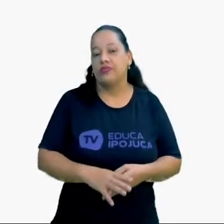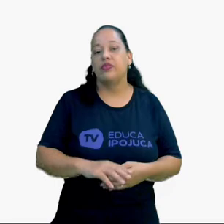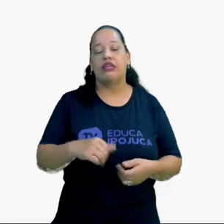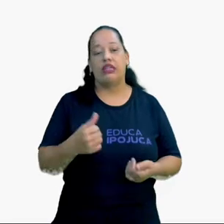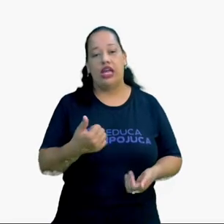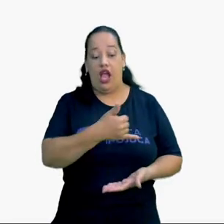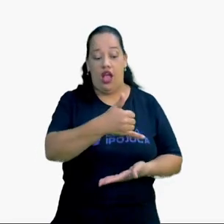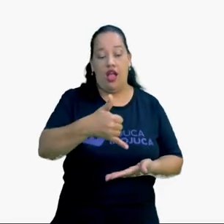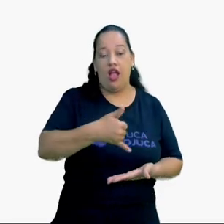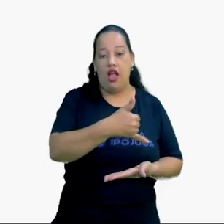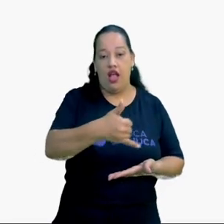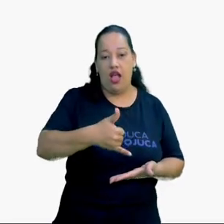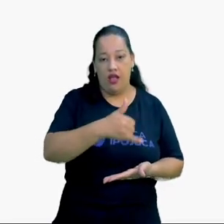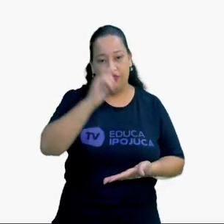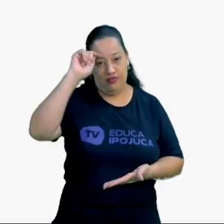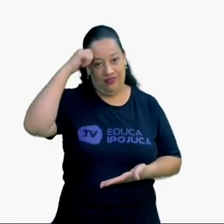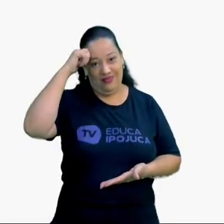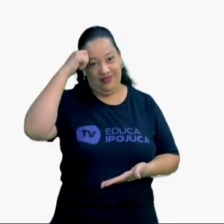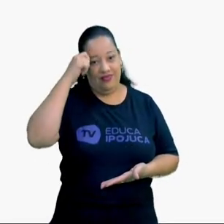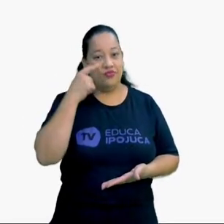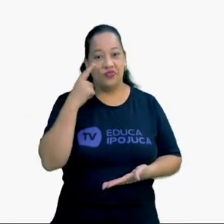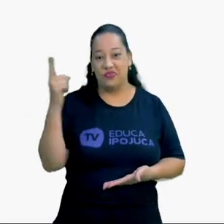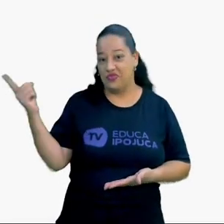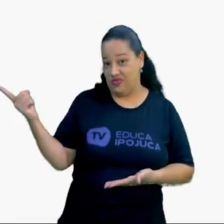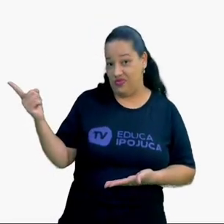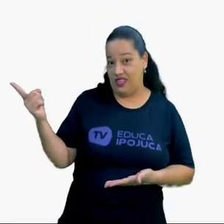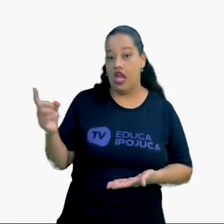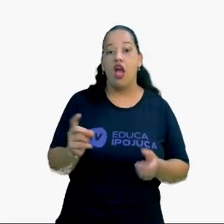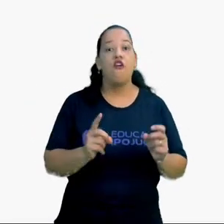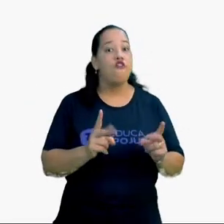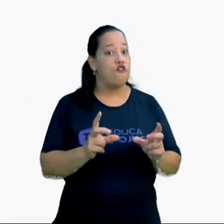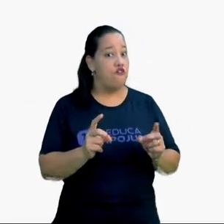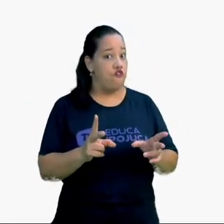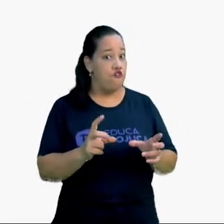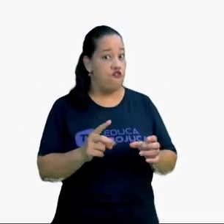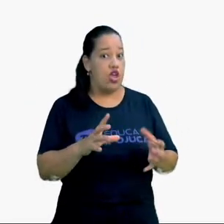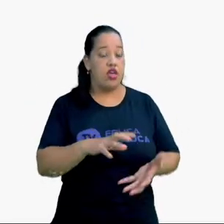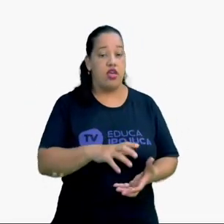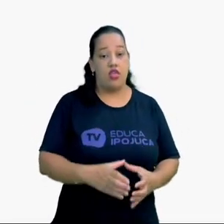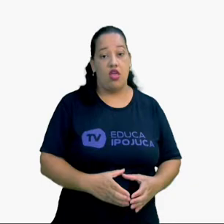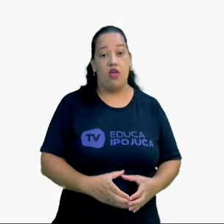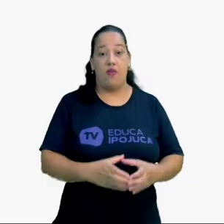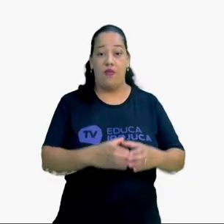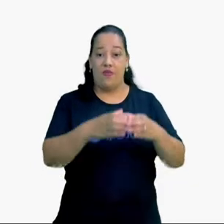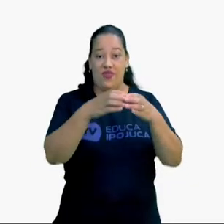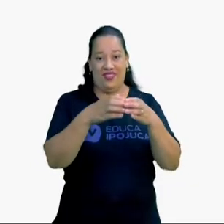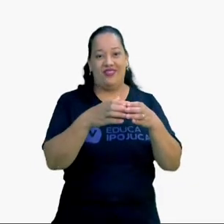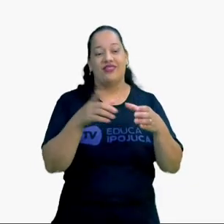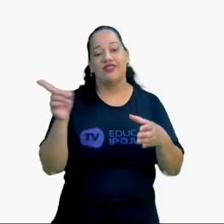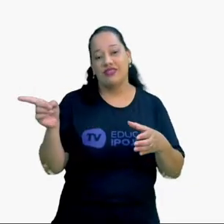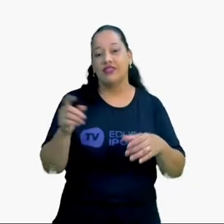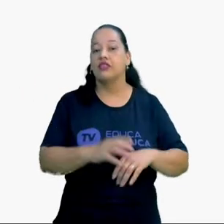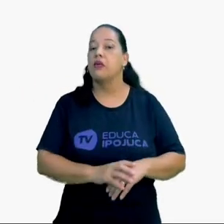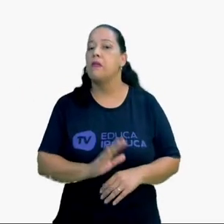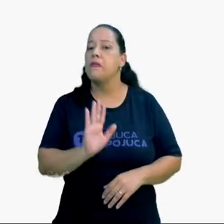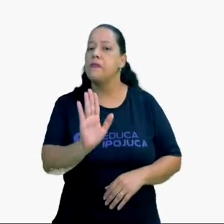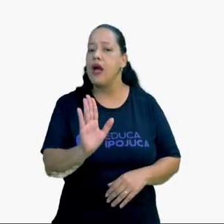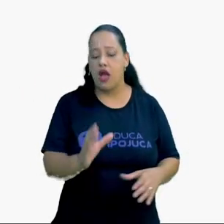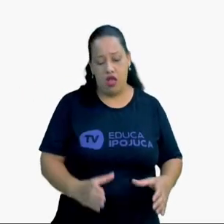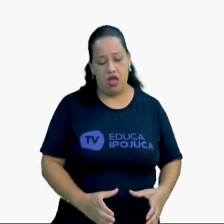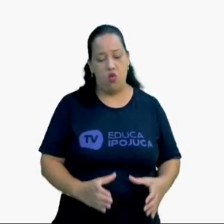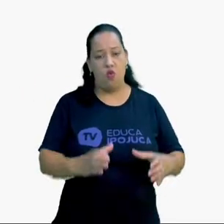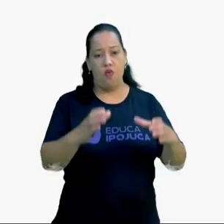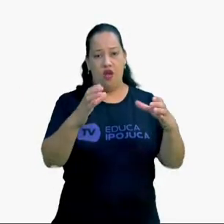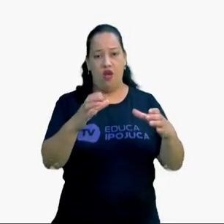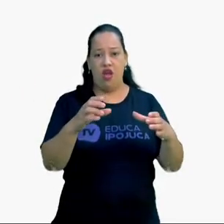é vendido no barril? Olha aí, barril ou barris de petróleo. Só que o barril